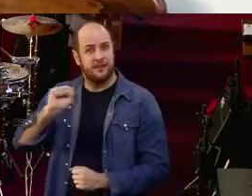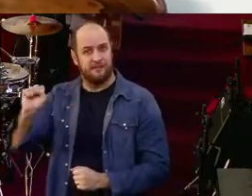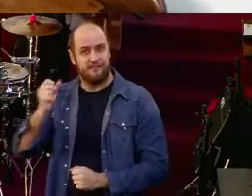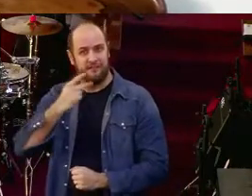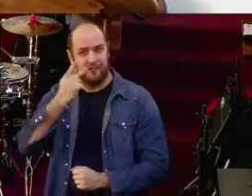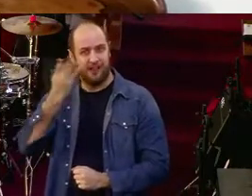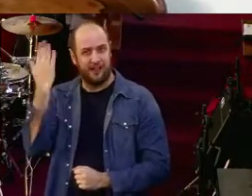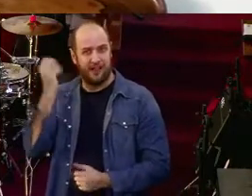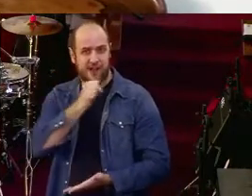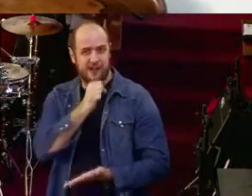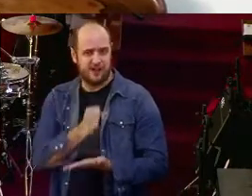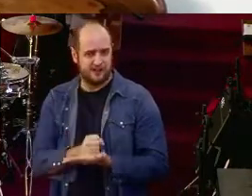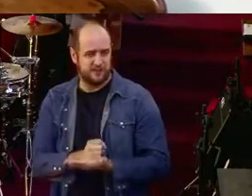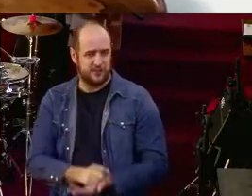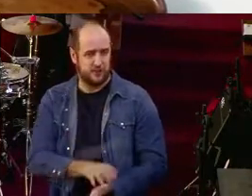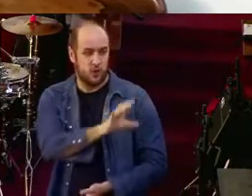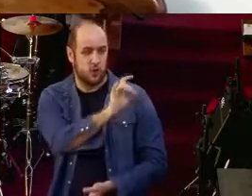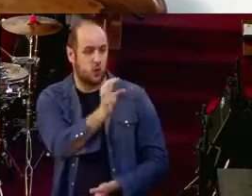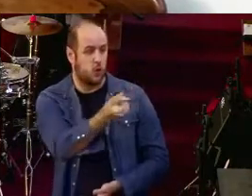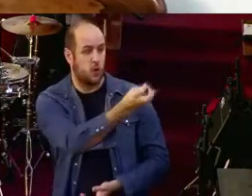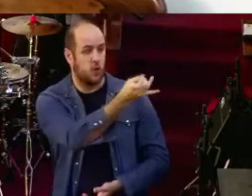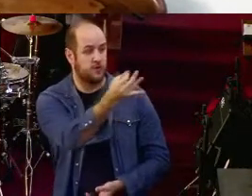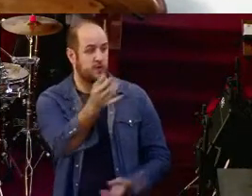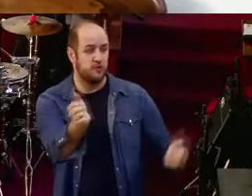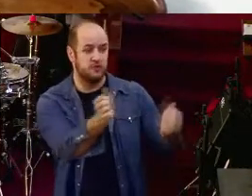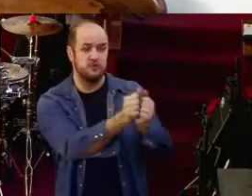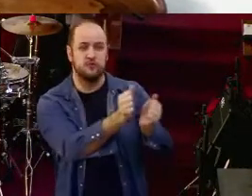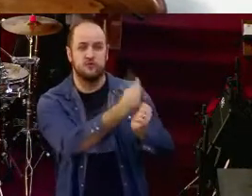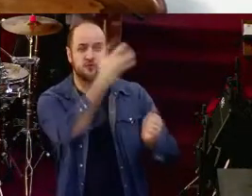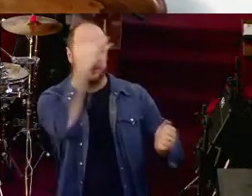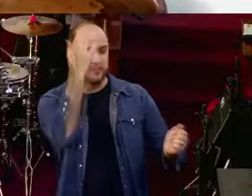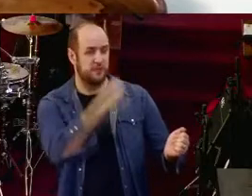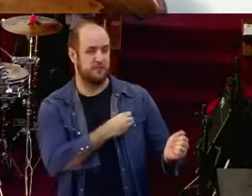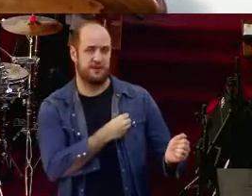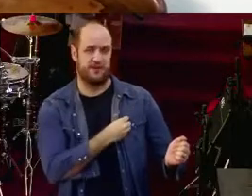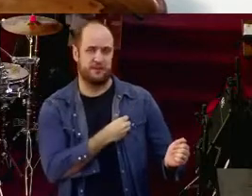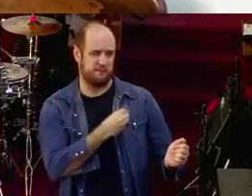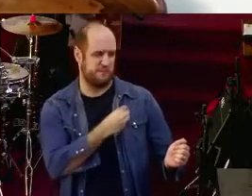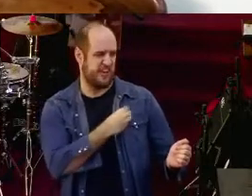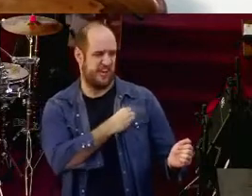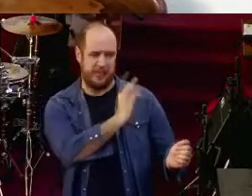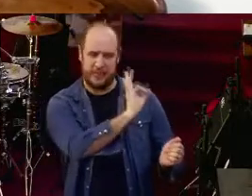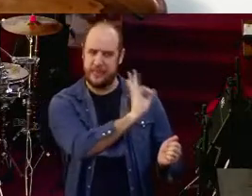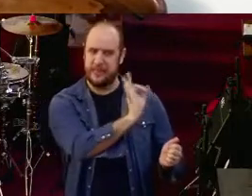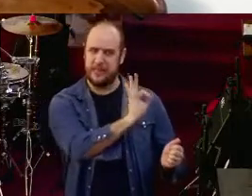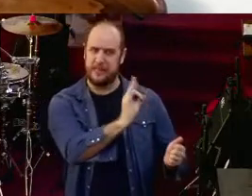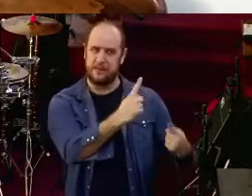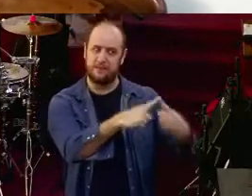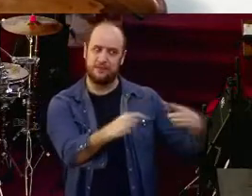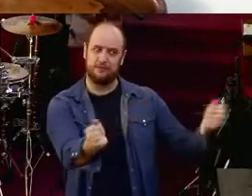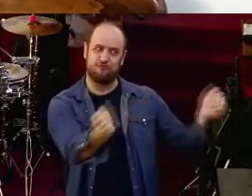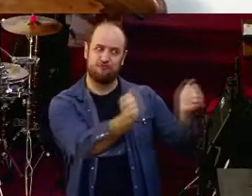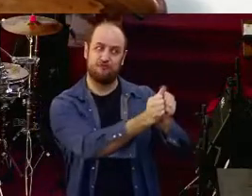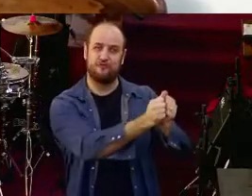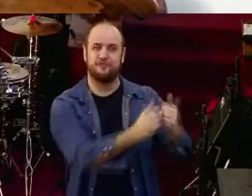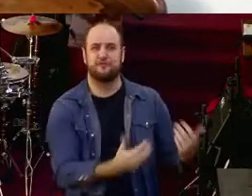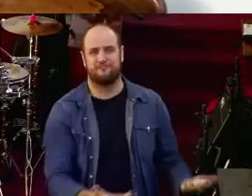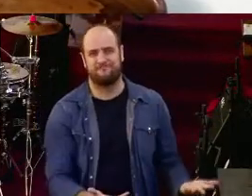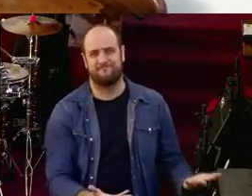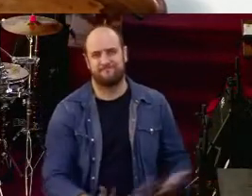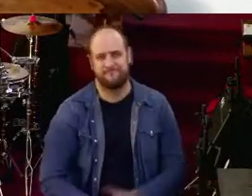pecado. Sem ter pecado, tomou o lugar dos pecadores. E então João